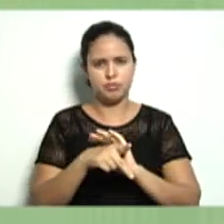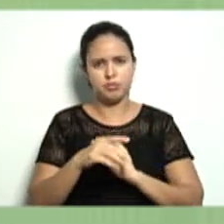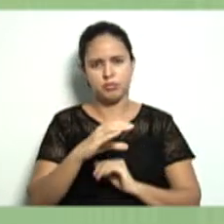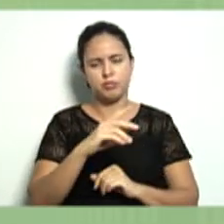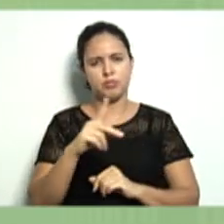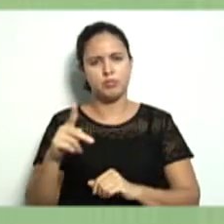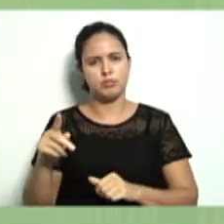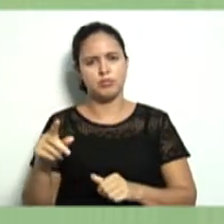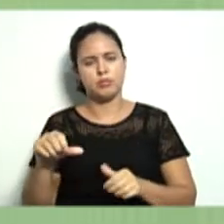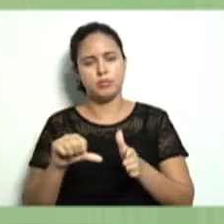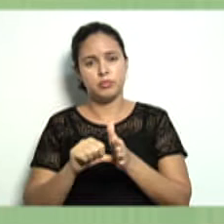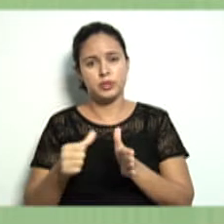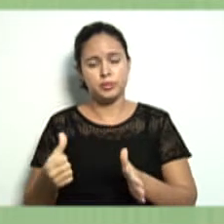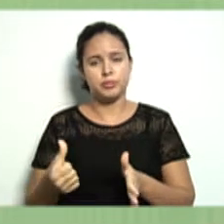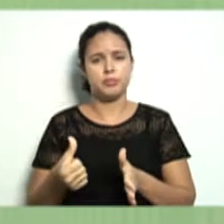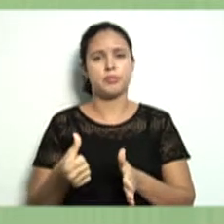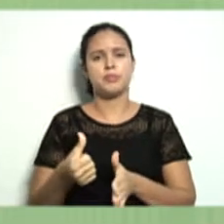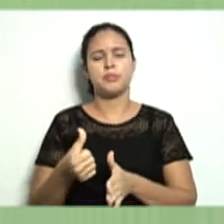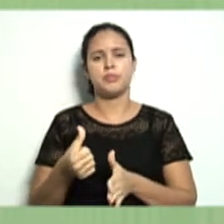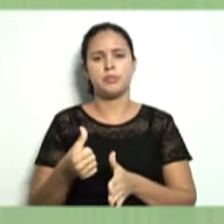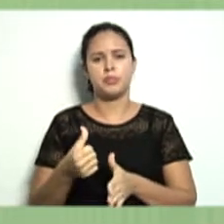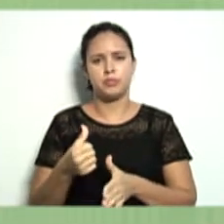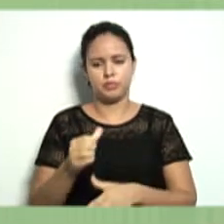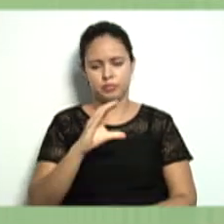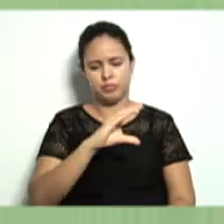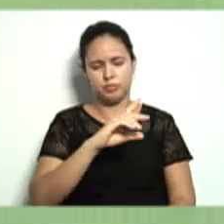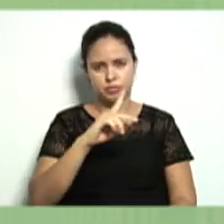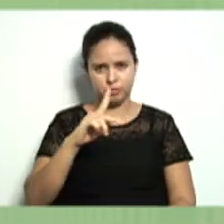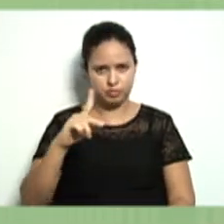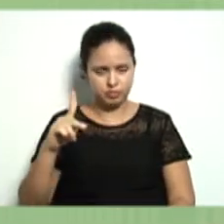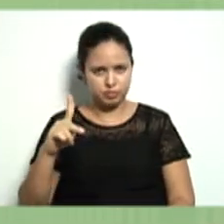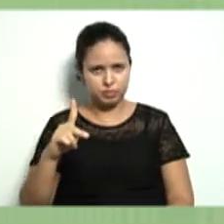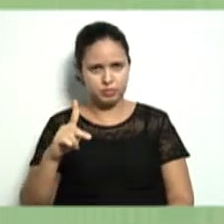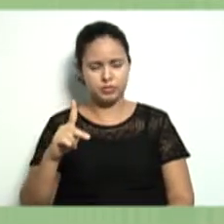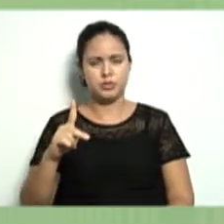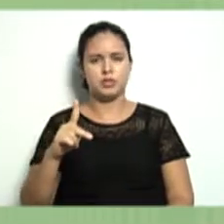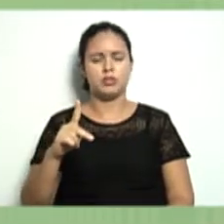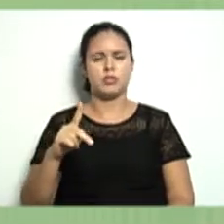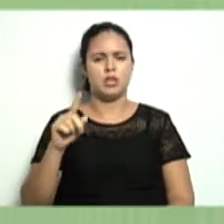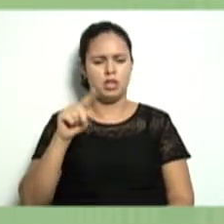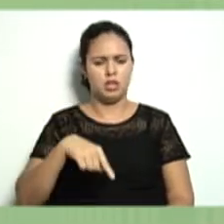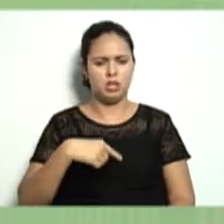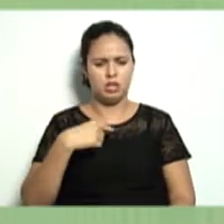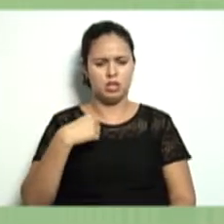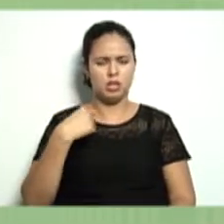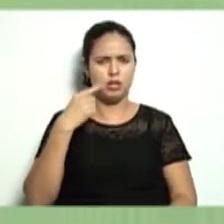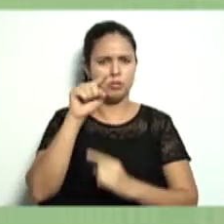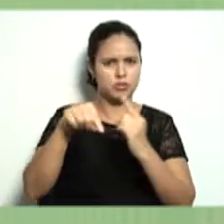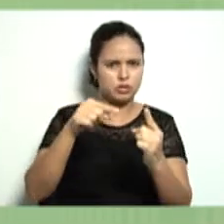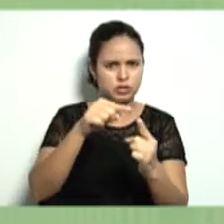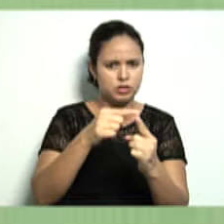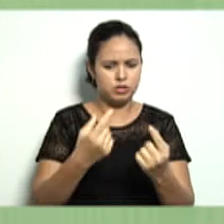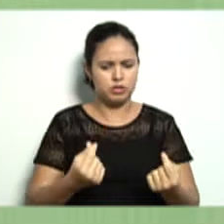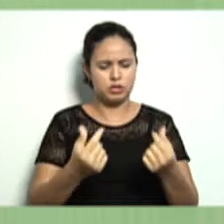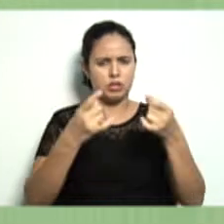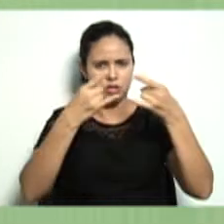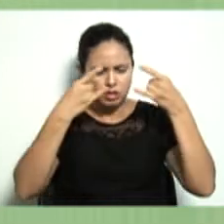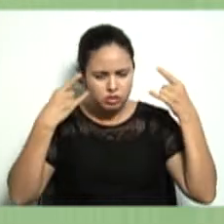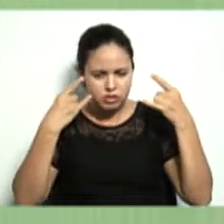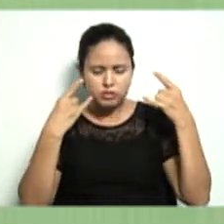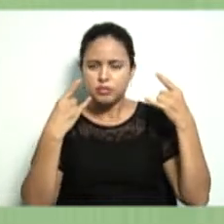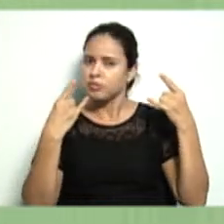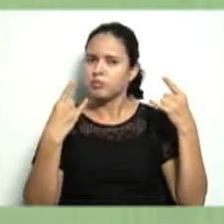Primeiro, a cooperativa é uma empresa sem fins lucrativos. Mas espera aí, professor, a gente não vai ter